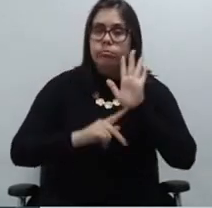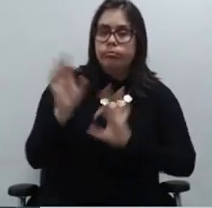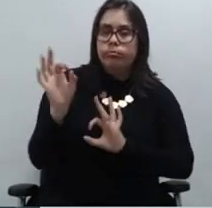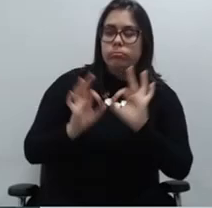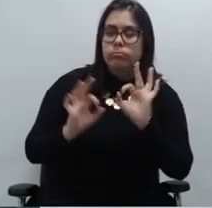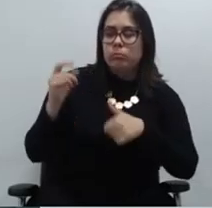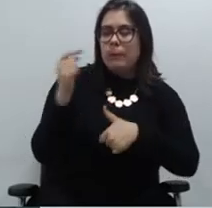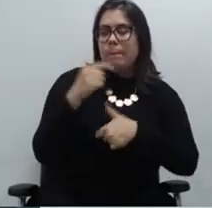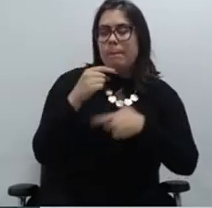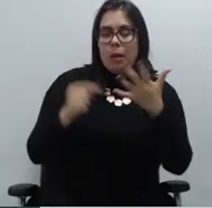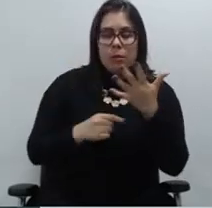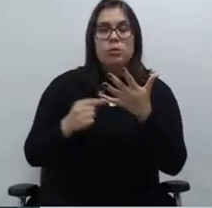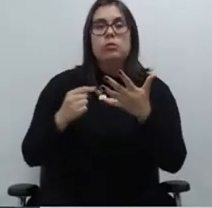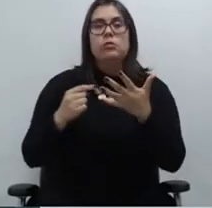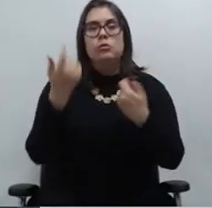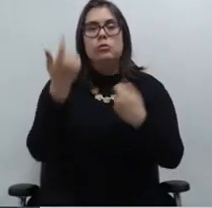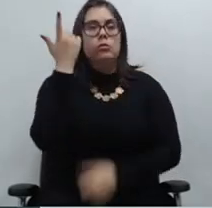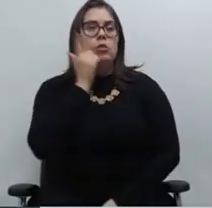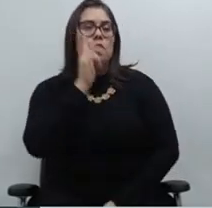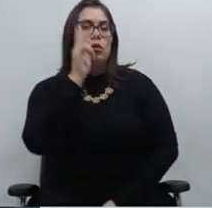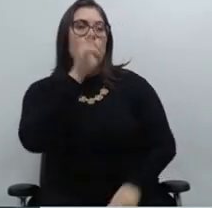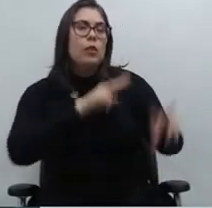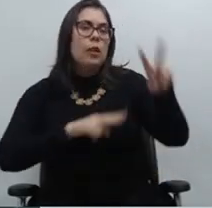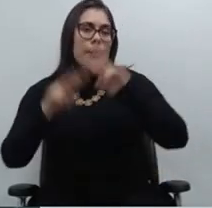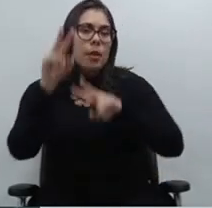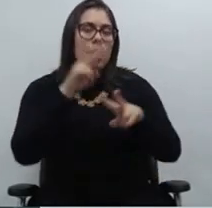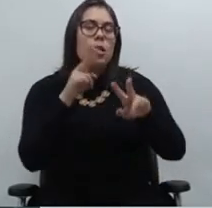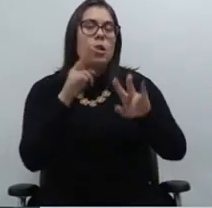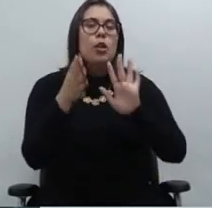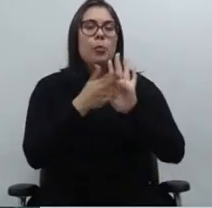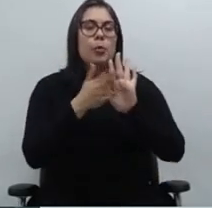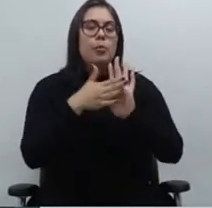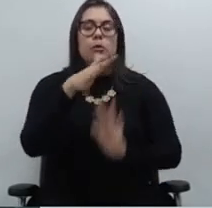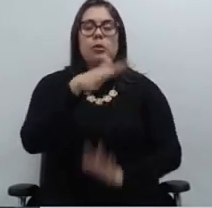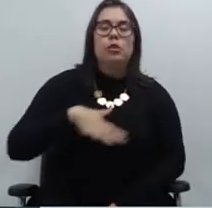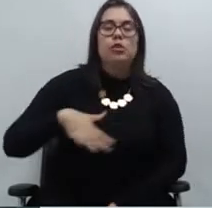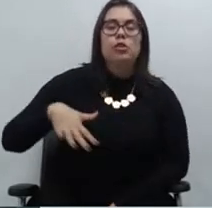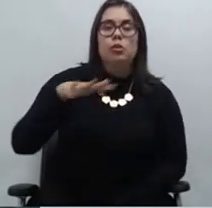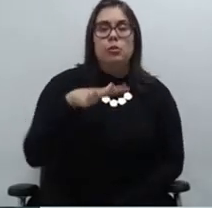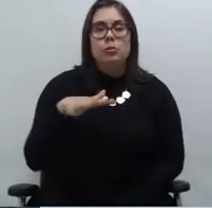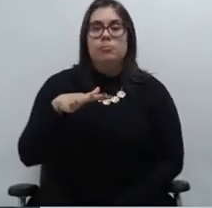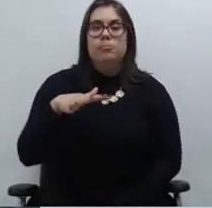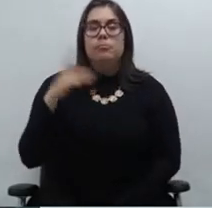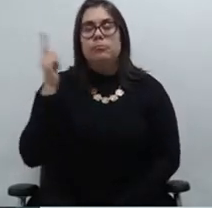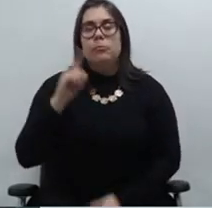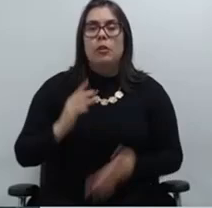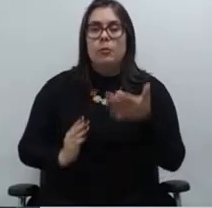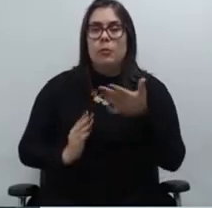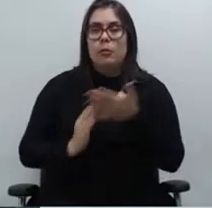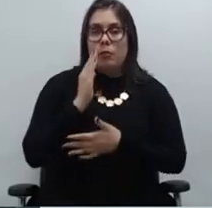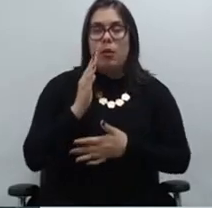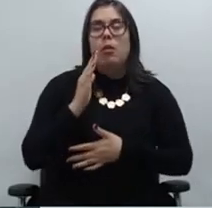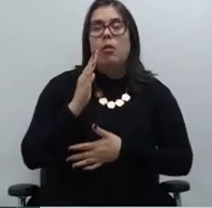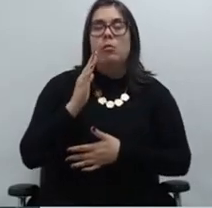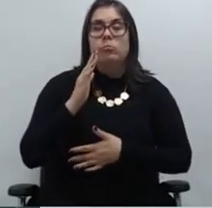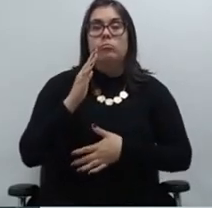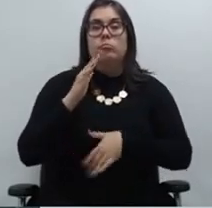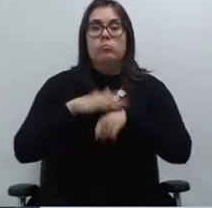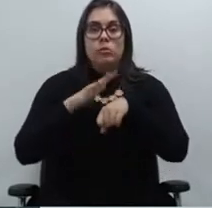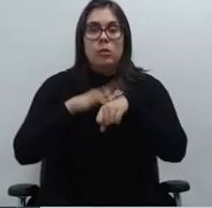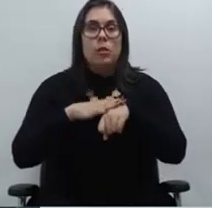eixo, garantindo visibilidade e atenção às propostas regionais. E, aprovado o plano de atuação, seja